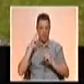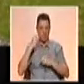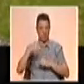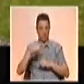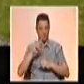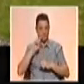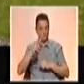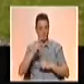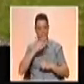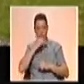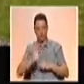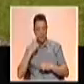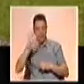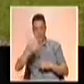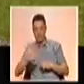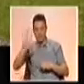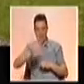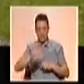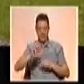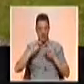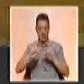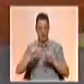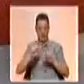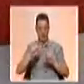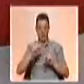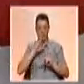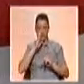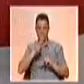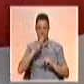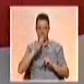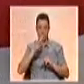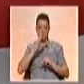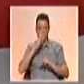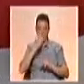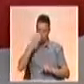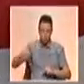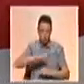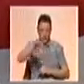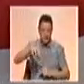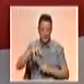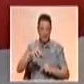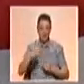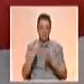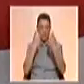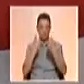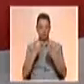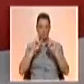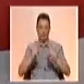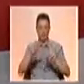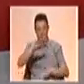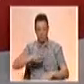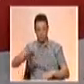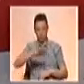efeito fantástico. Portanto, estas imagens que vimos parecem até agora... Parecem jardins suspensos quase, não é? Sim, muito embora sejam realmente